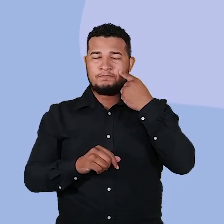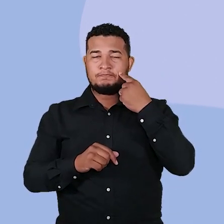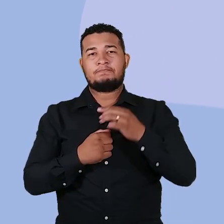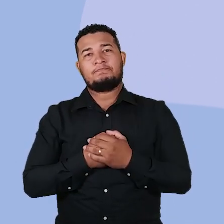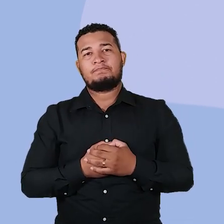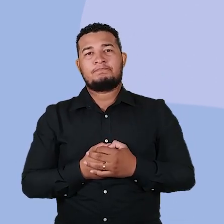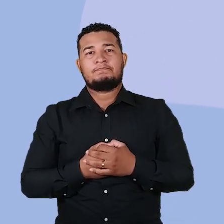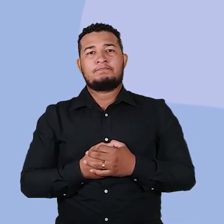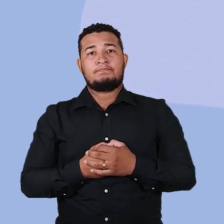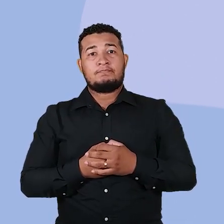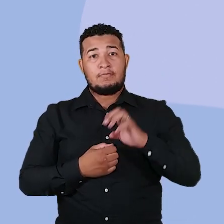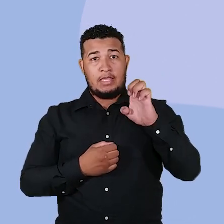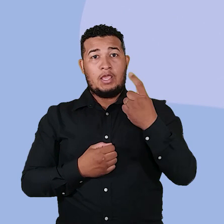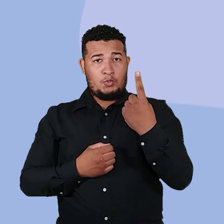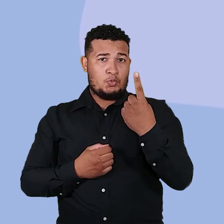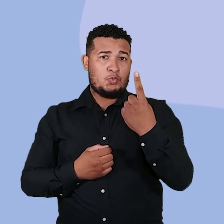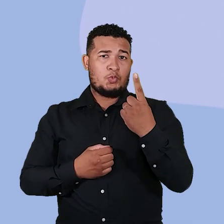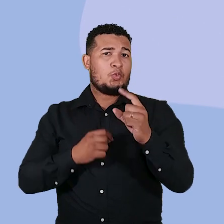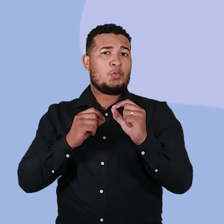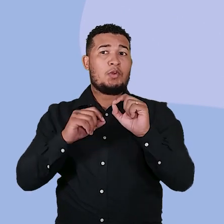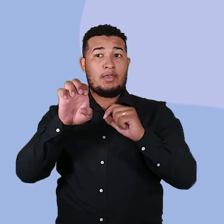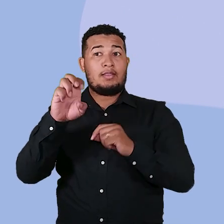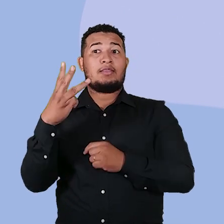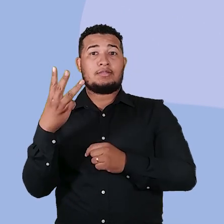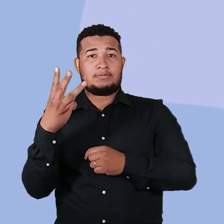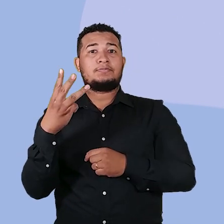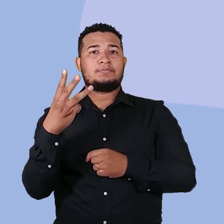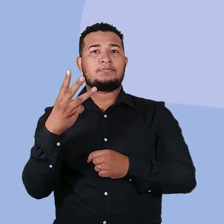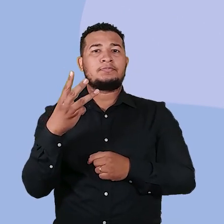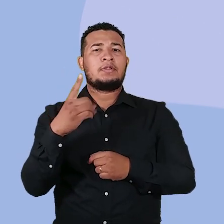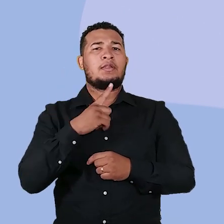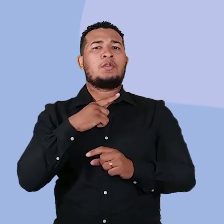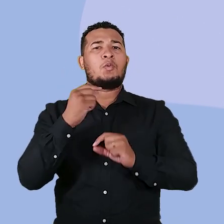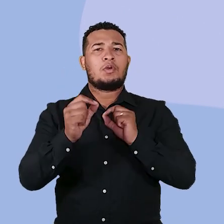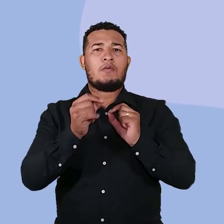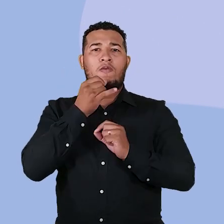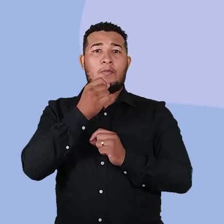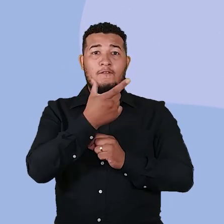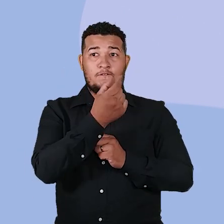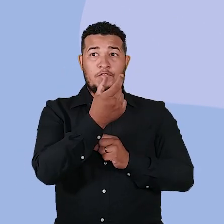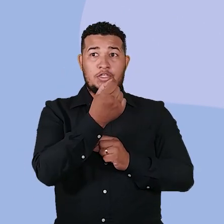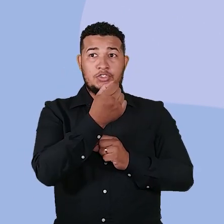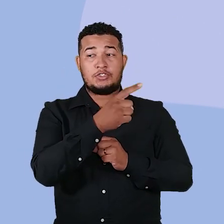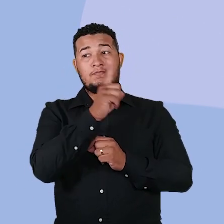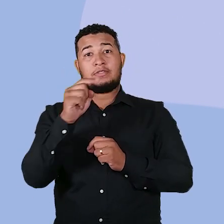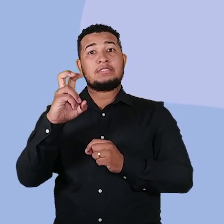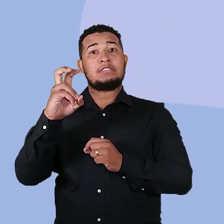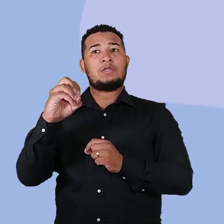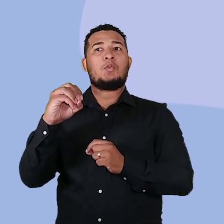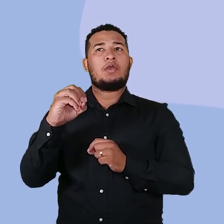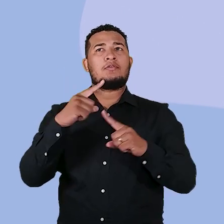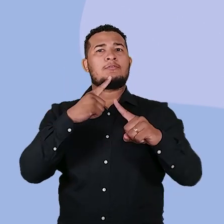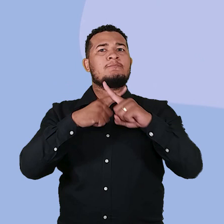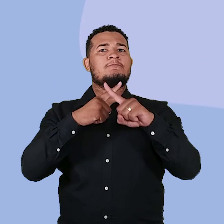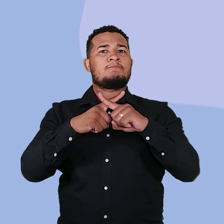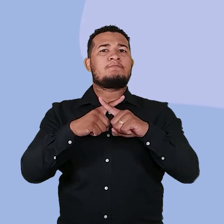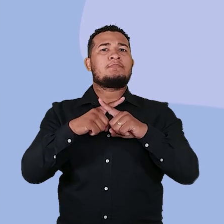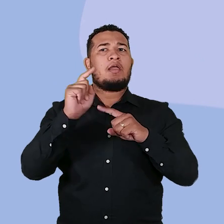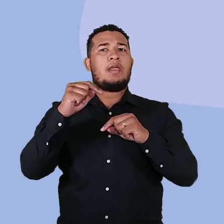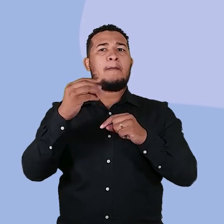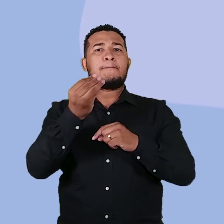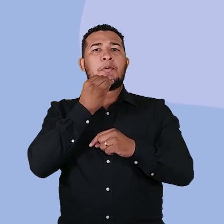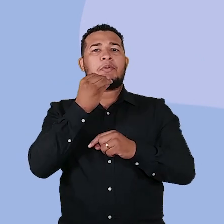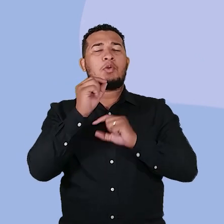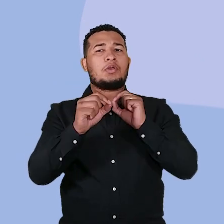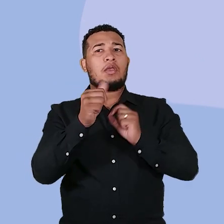opção a lá então e não é três então eu tenho vinte por cento e cinquenta